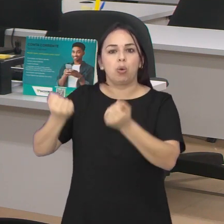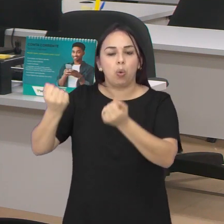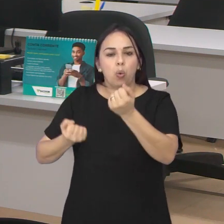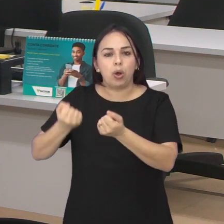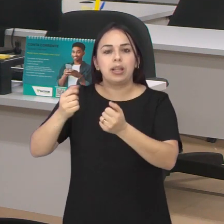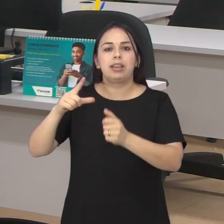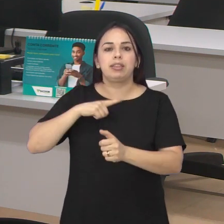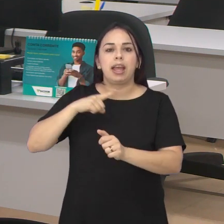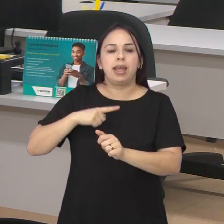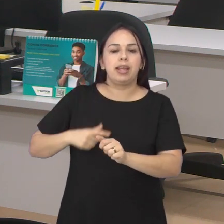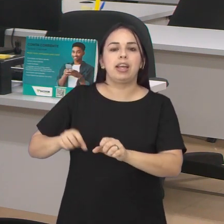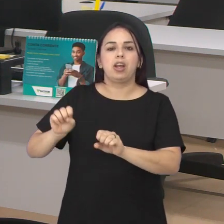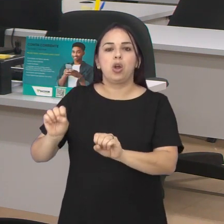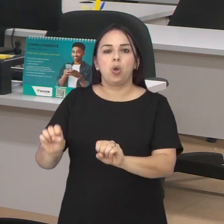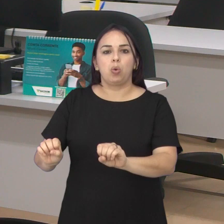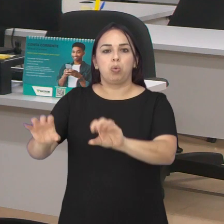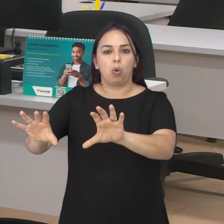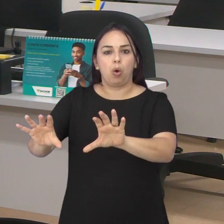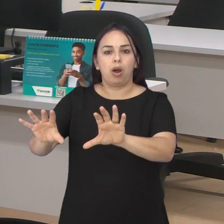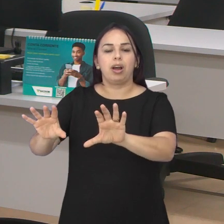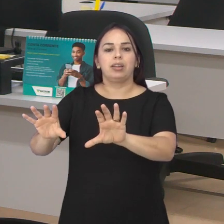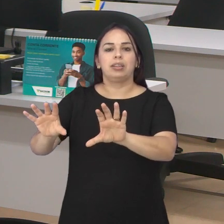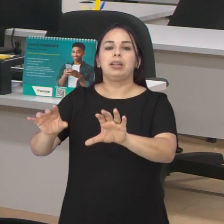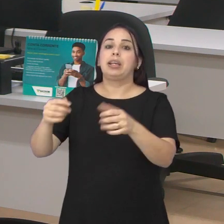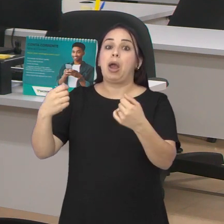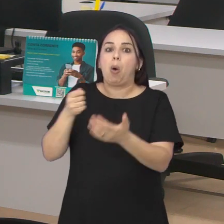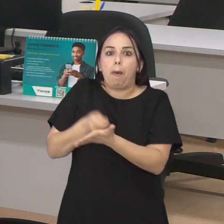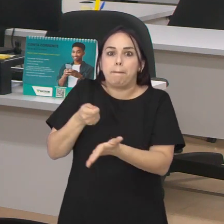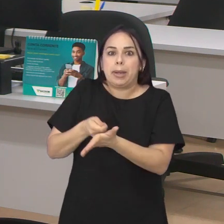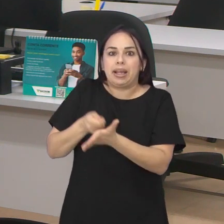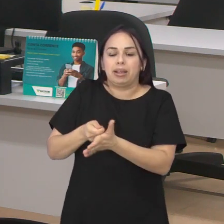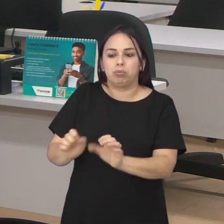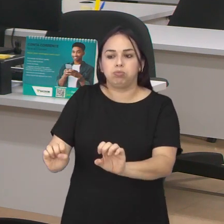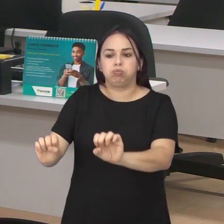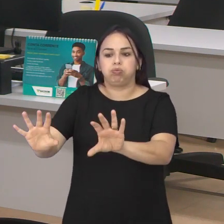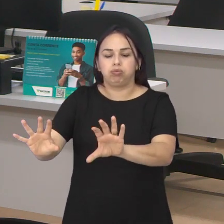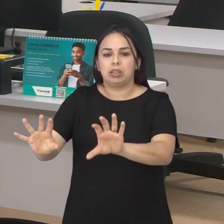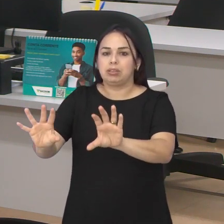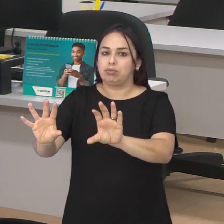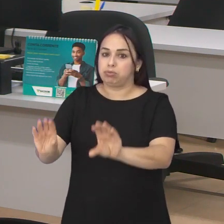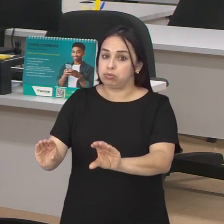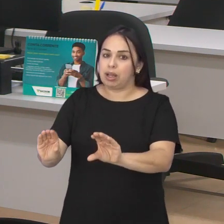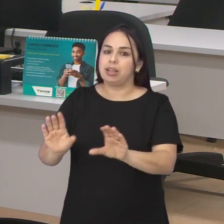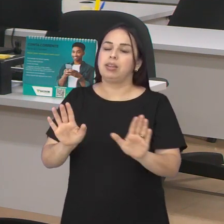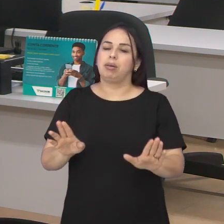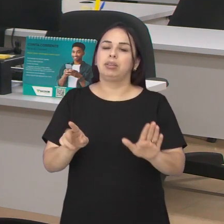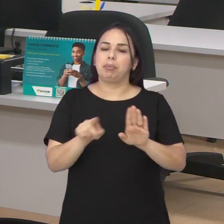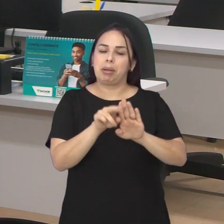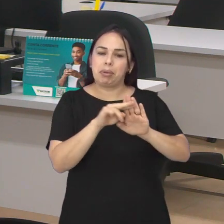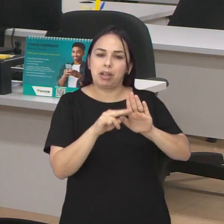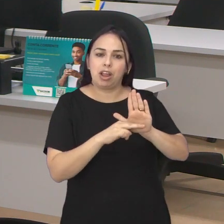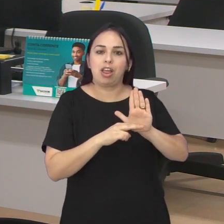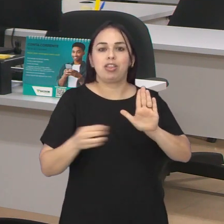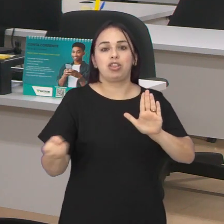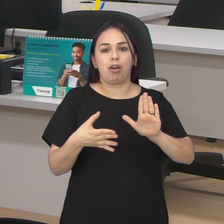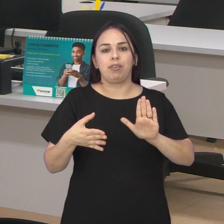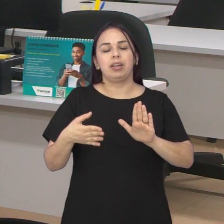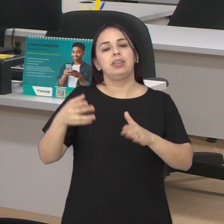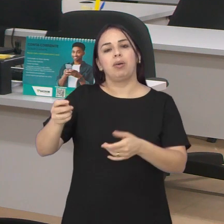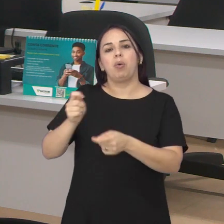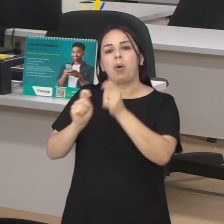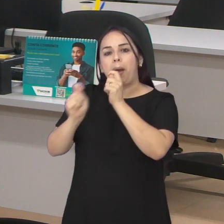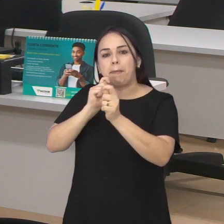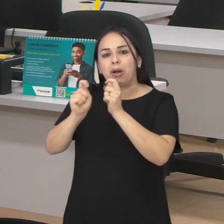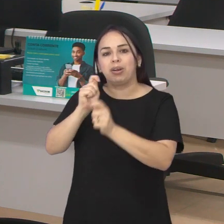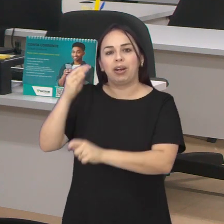diurna, o DRL, que estão desobrigados a acender os faróis. Mas tem mais alterações e quem vai contar tudo para a gente é o repórter